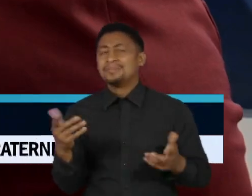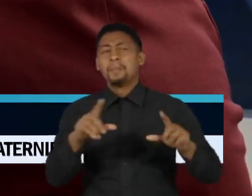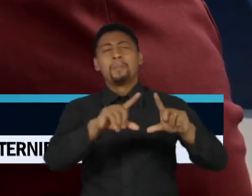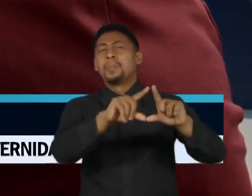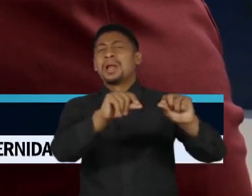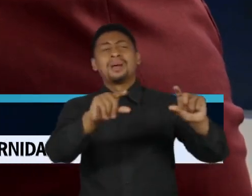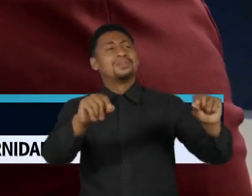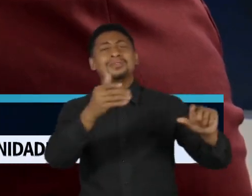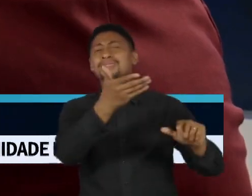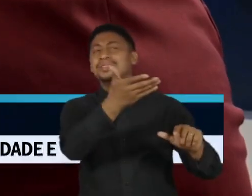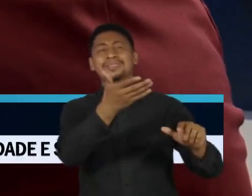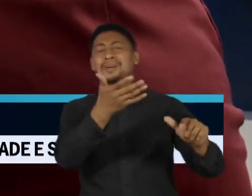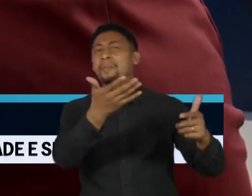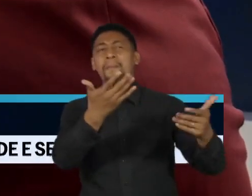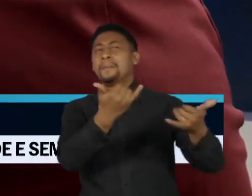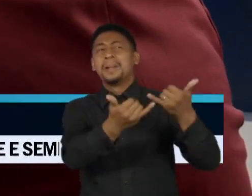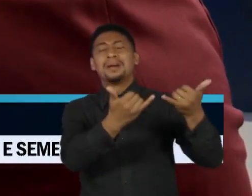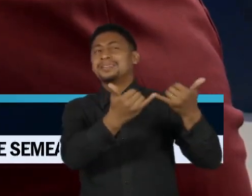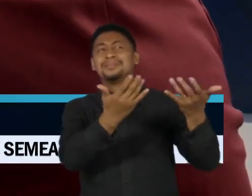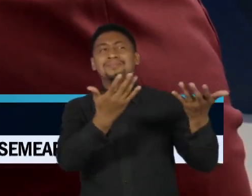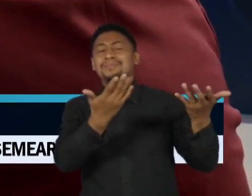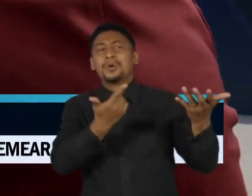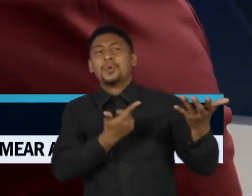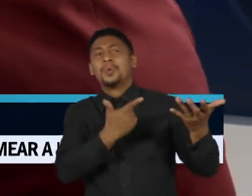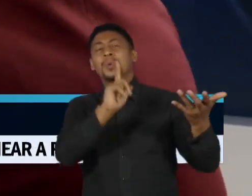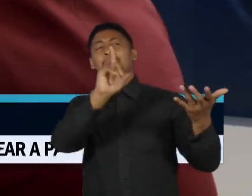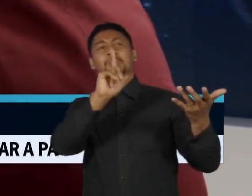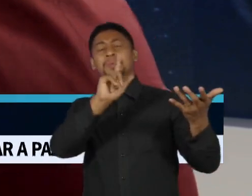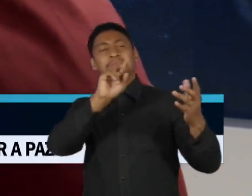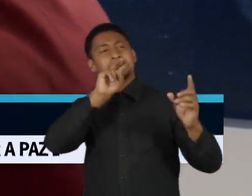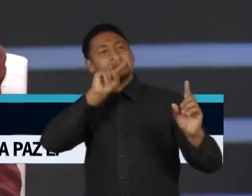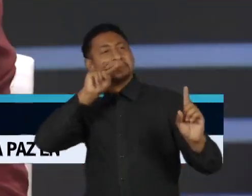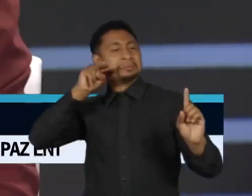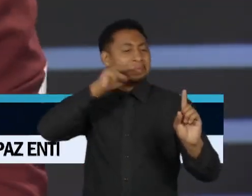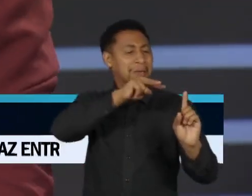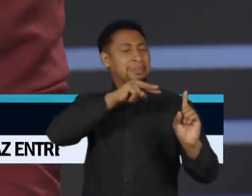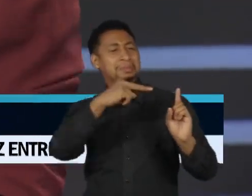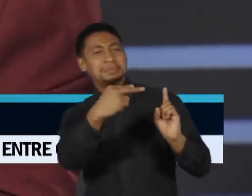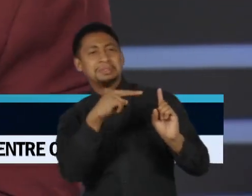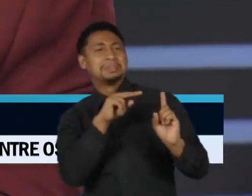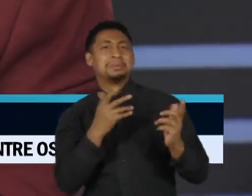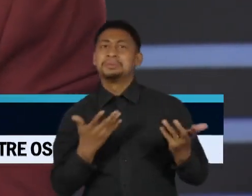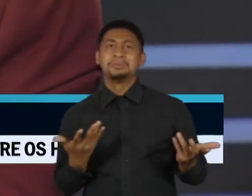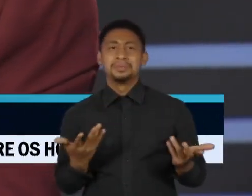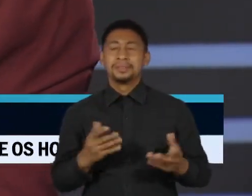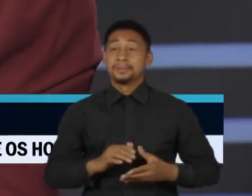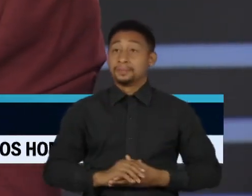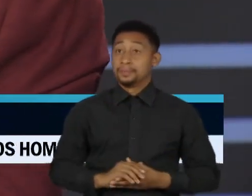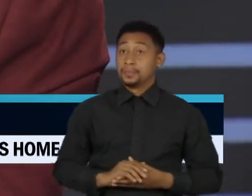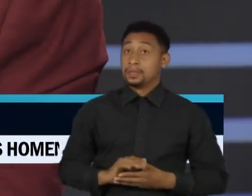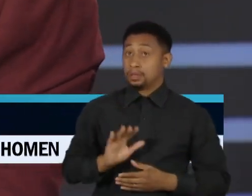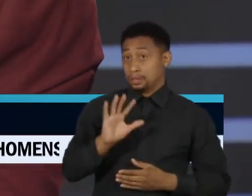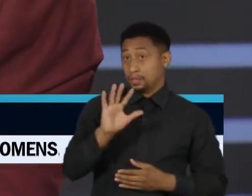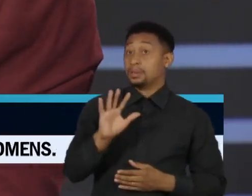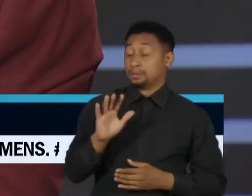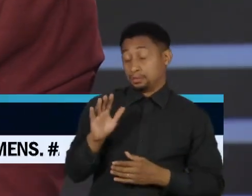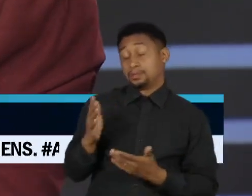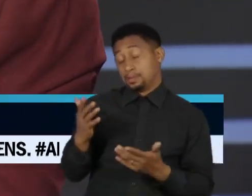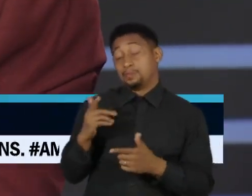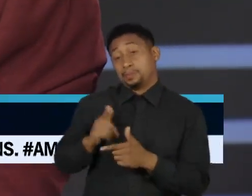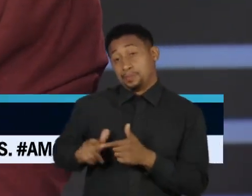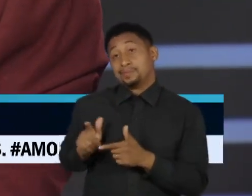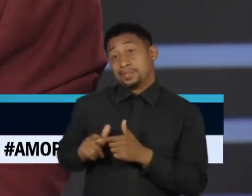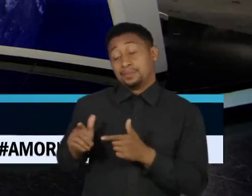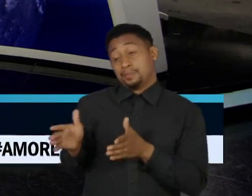realidade, que é uma inversão de prioridades, porque isso realmente era muito importante. É, teve um monte de coisa aprovada, inclusive para eleição, né?